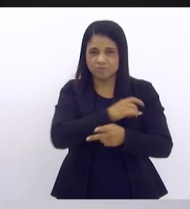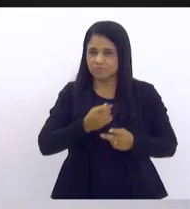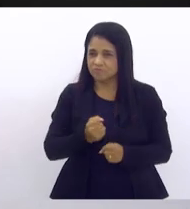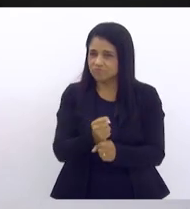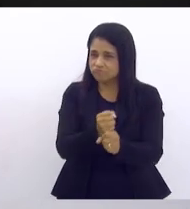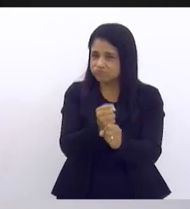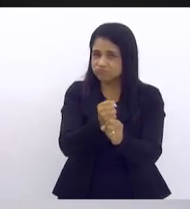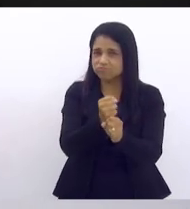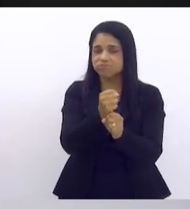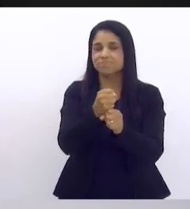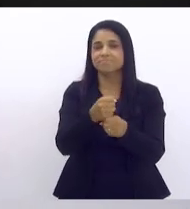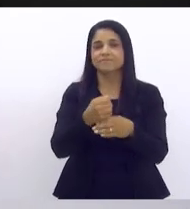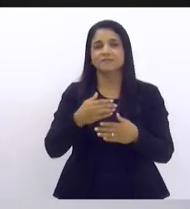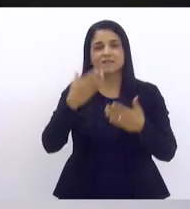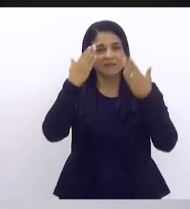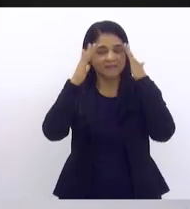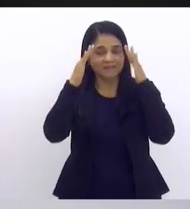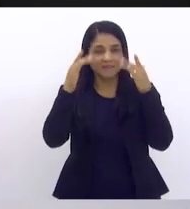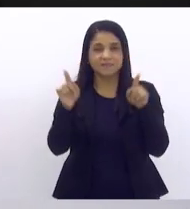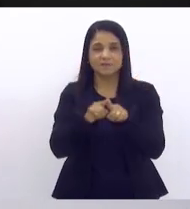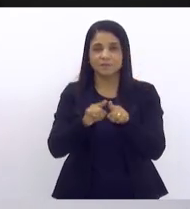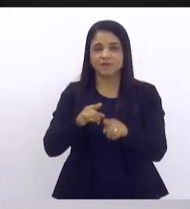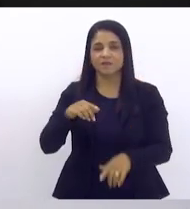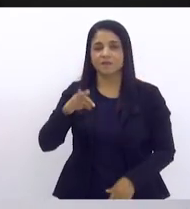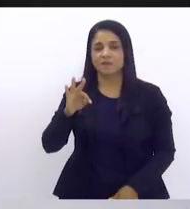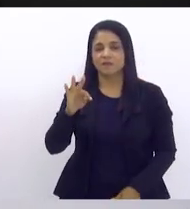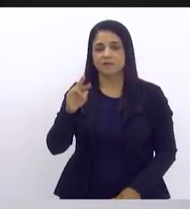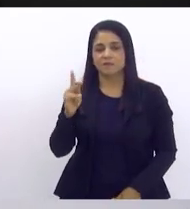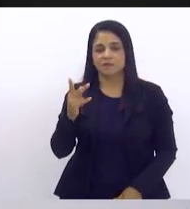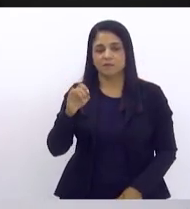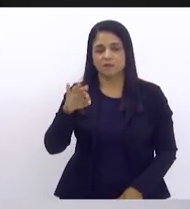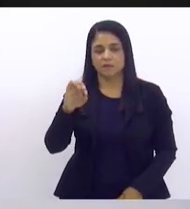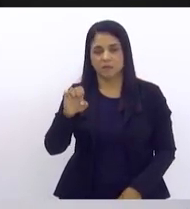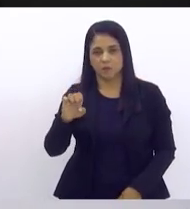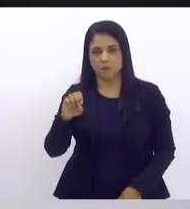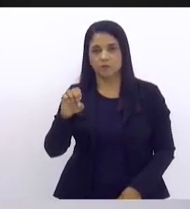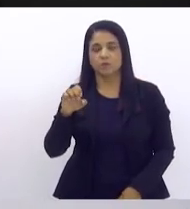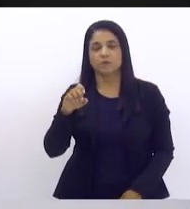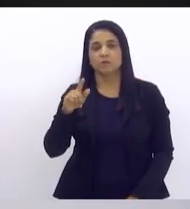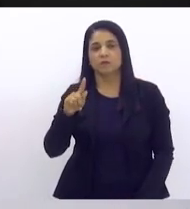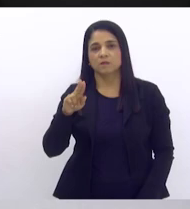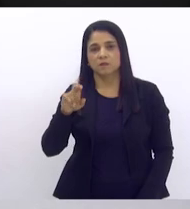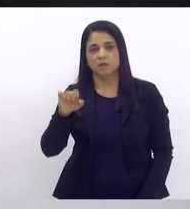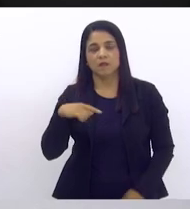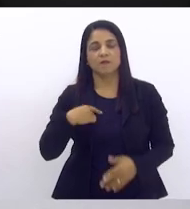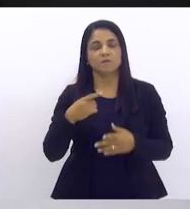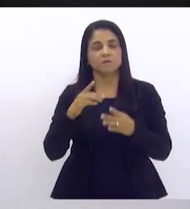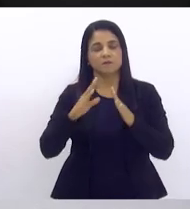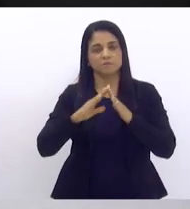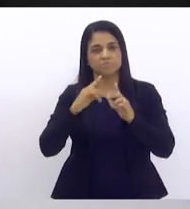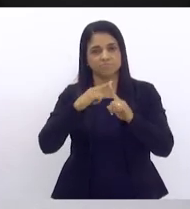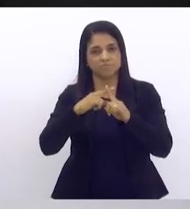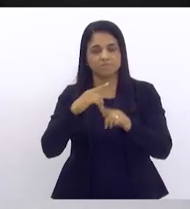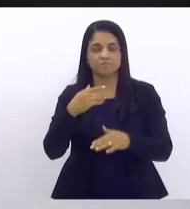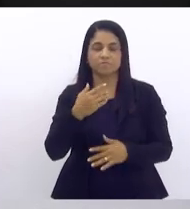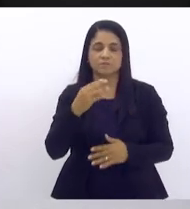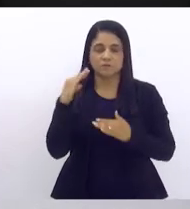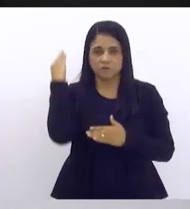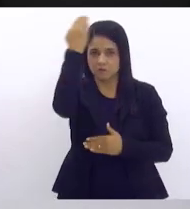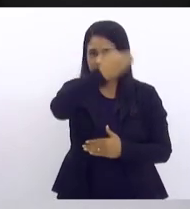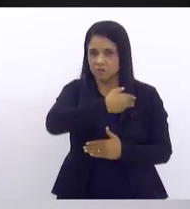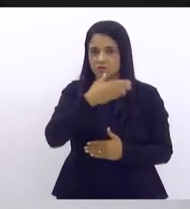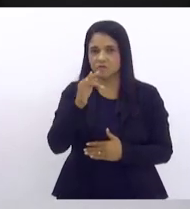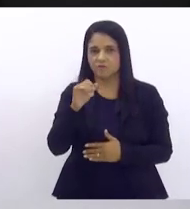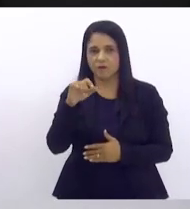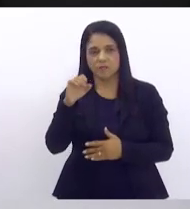muito grande. Tadeu Guilherme, diácono da Igreja Nossa Senhora de Fátima, de Paciência. Muito obrigado pela presença.